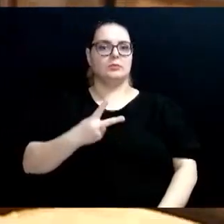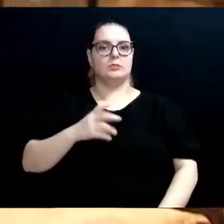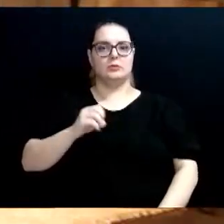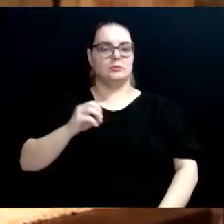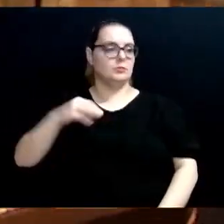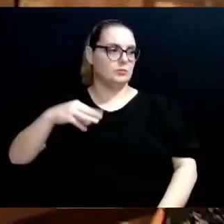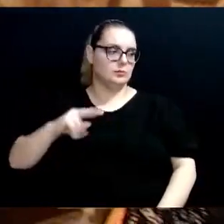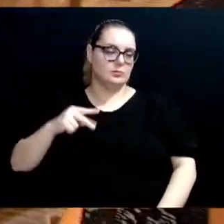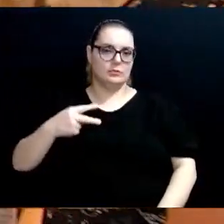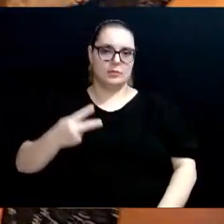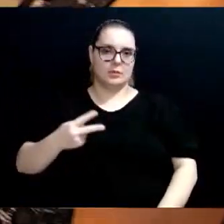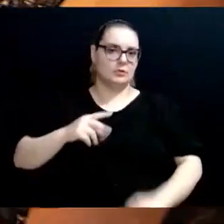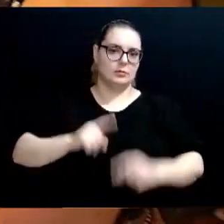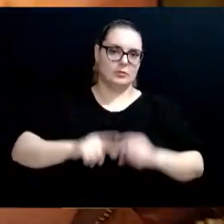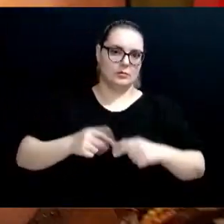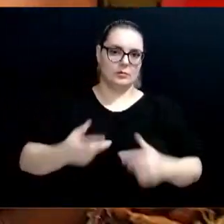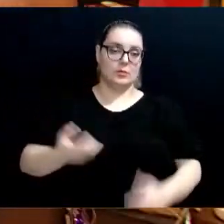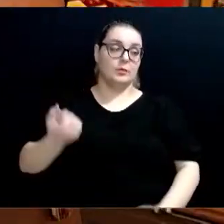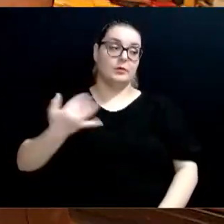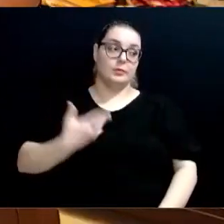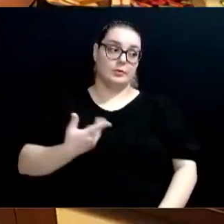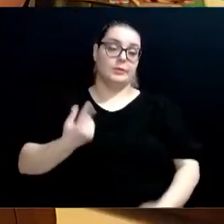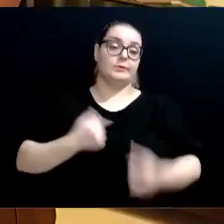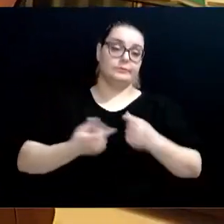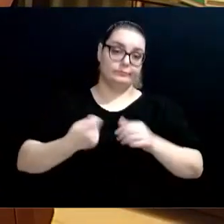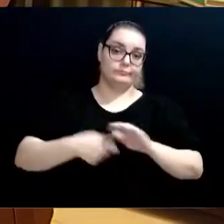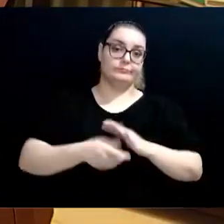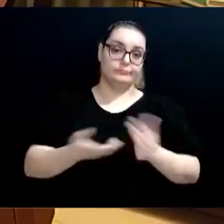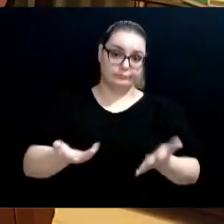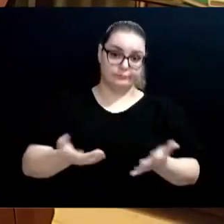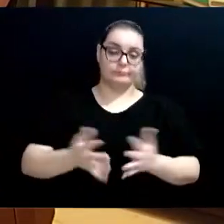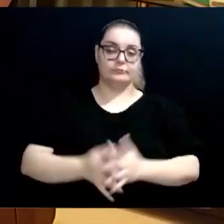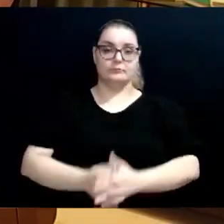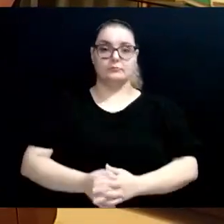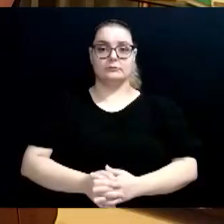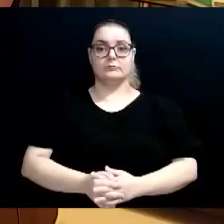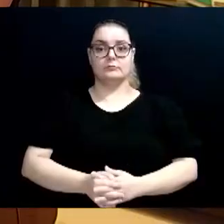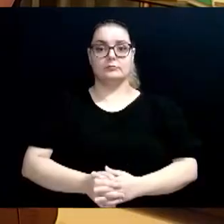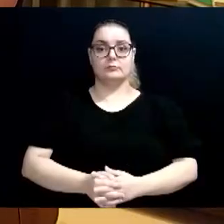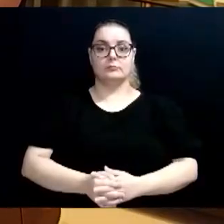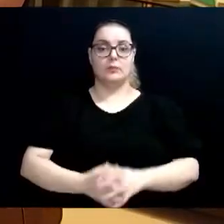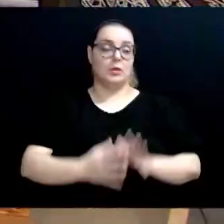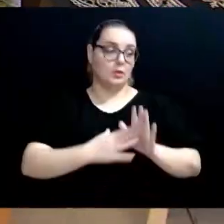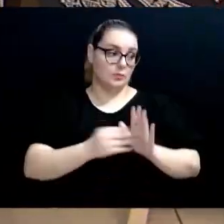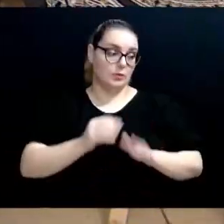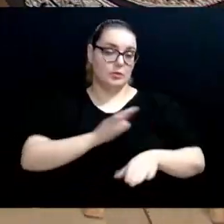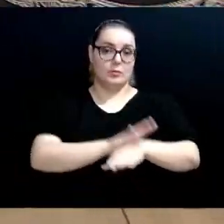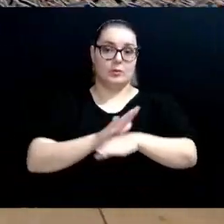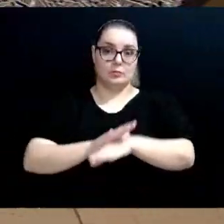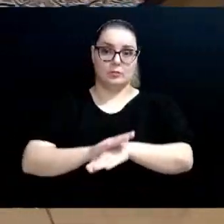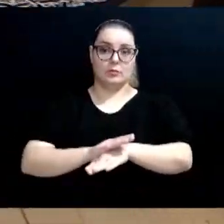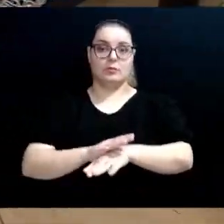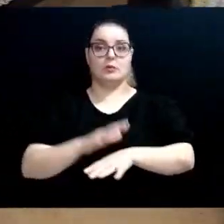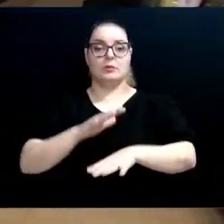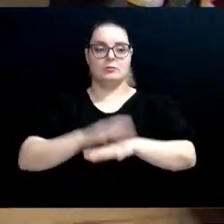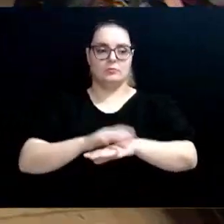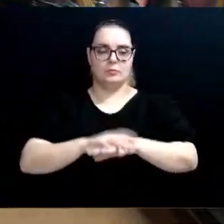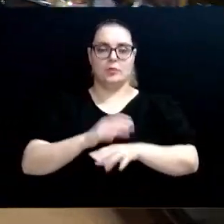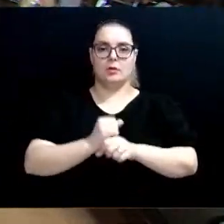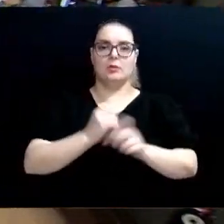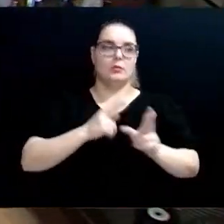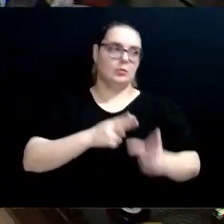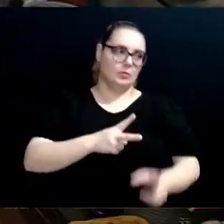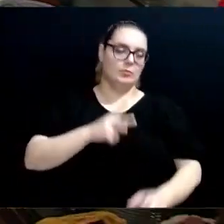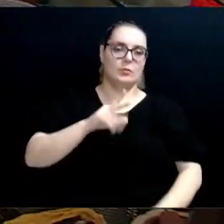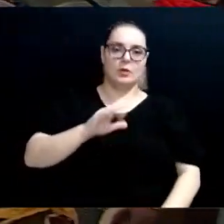um estoque para preencher 200 metros quadrados em produto, quanto que ele não iria investir, né? E o modelo